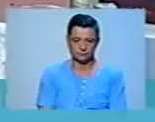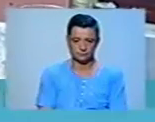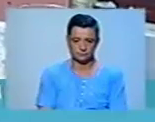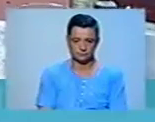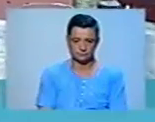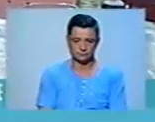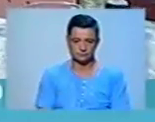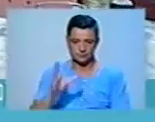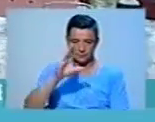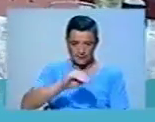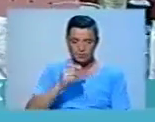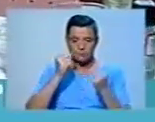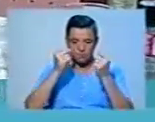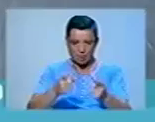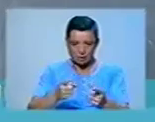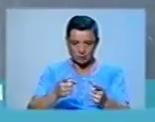Mais um pedacinho,